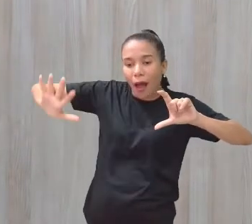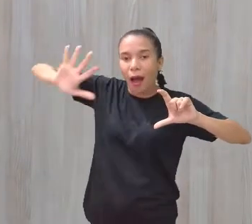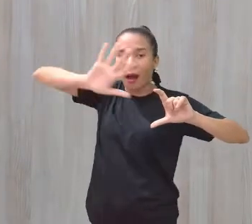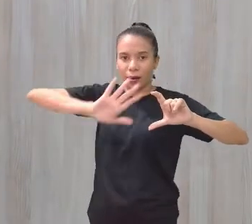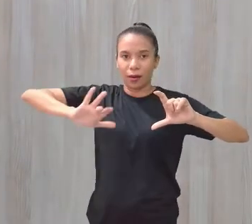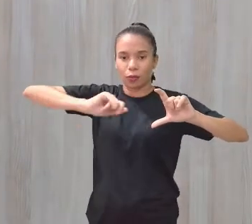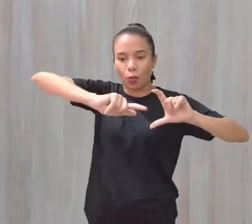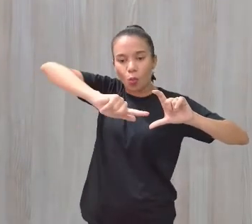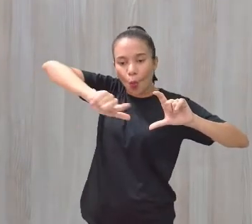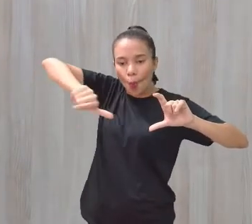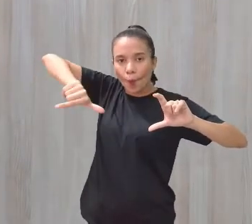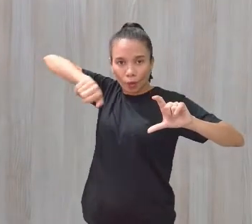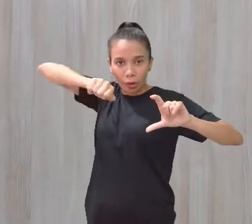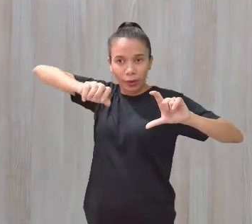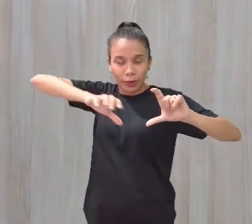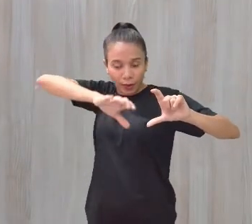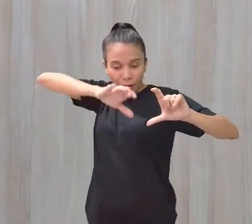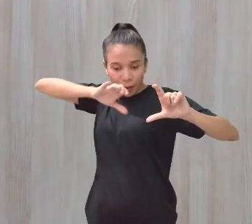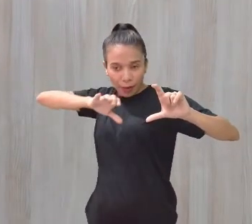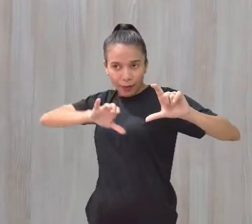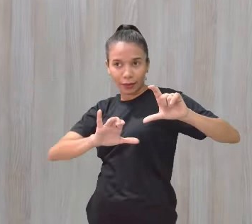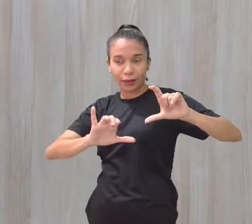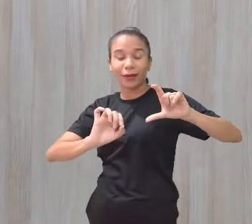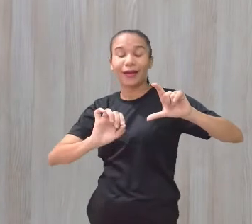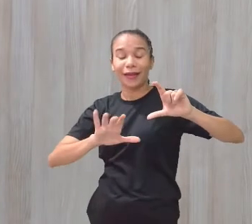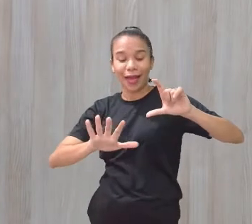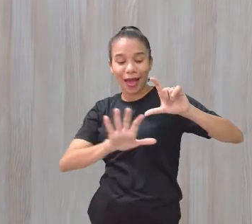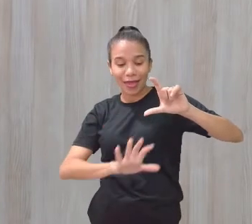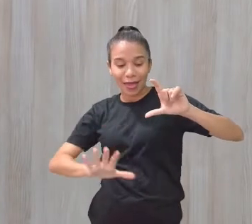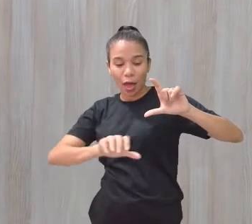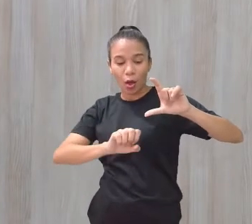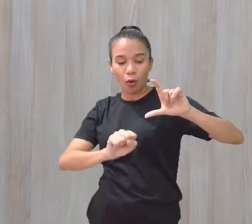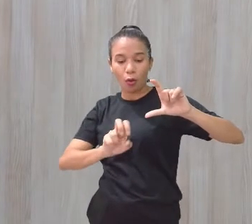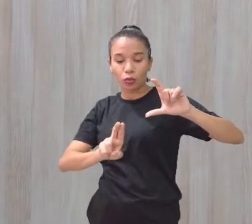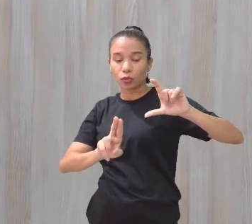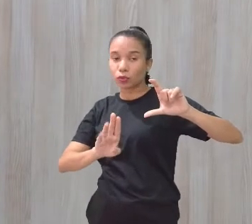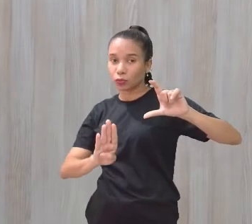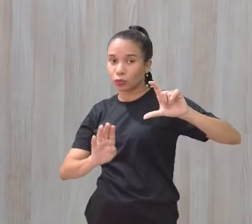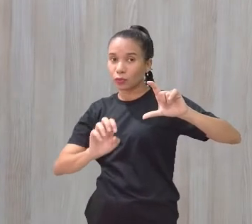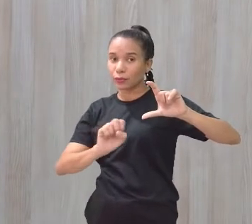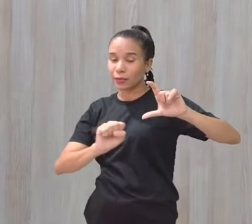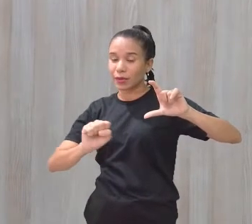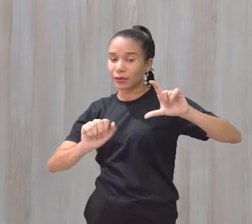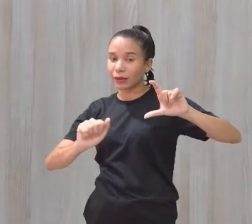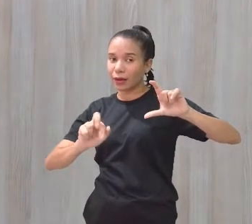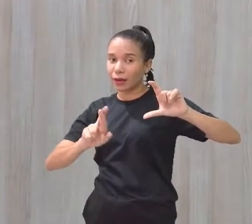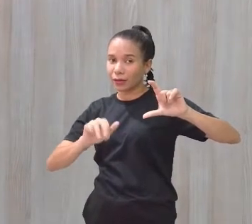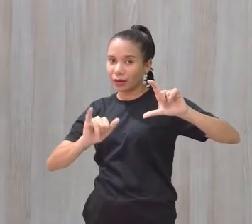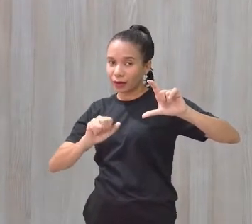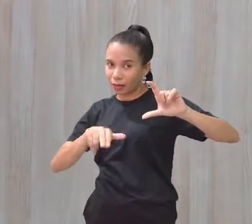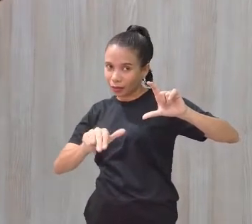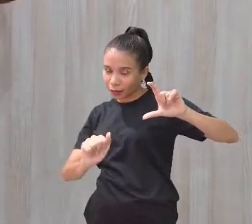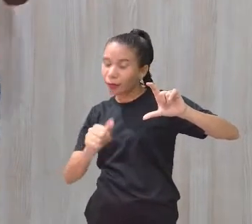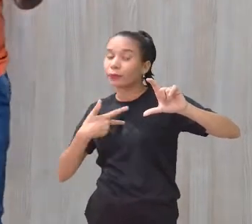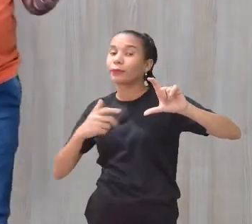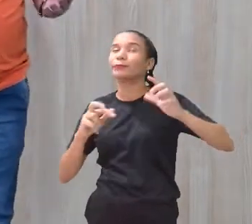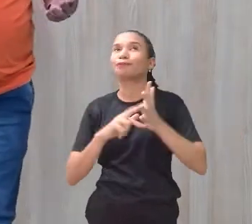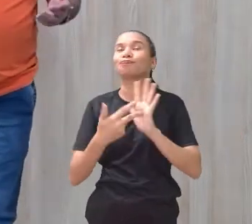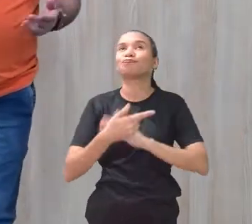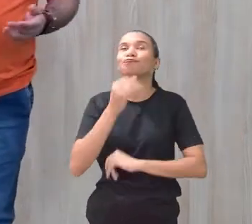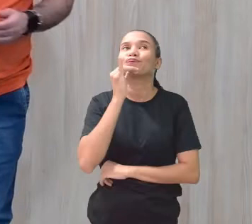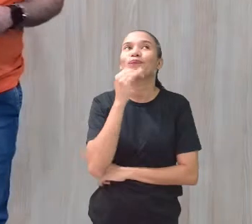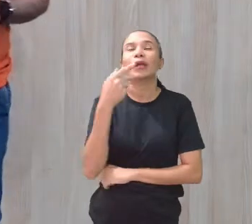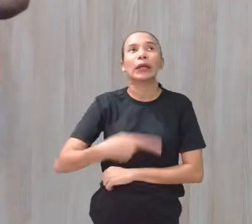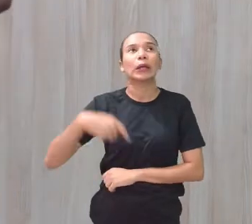do Saara. E a subsaariana seria aquela que está abaixo do deserto. Então, é como se, por exemplo, aqui